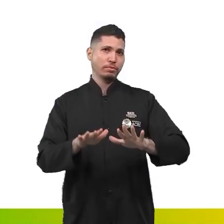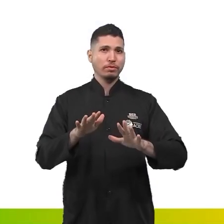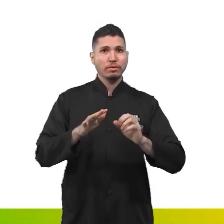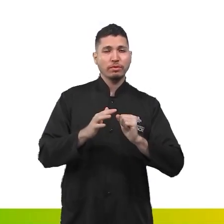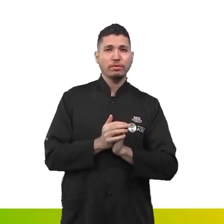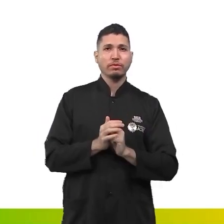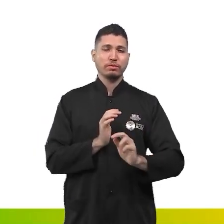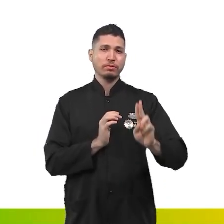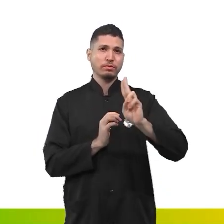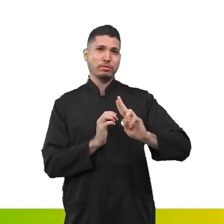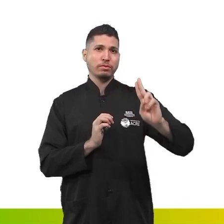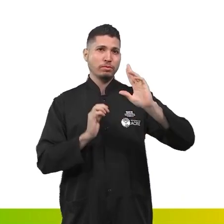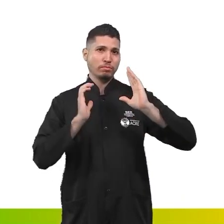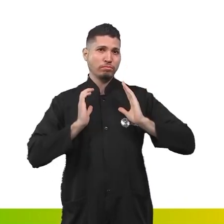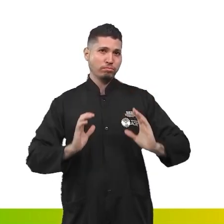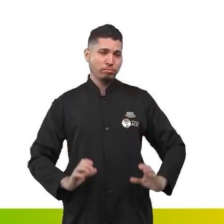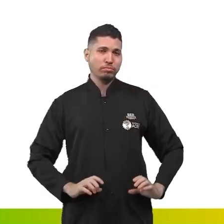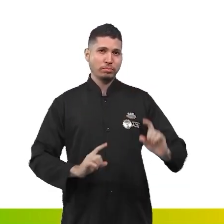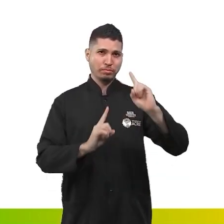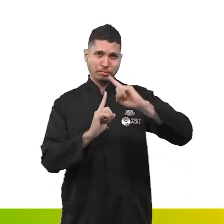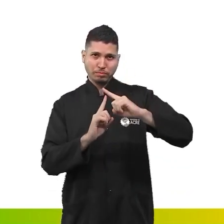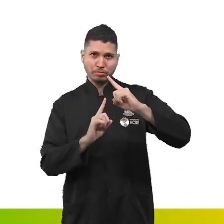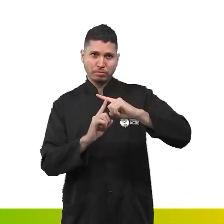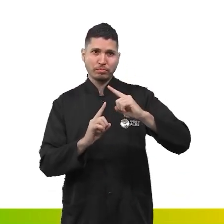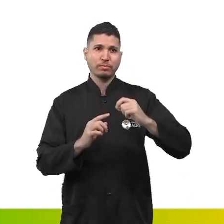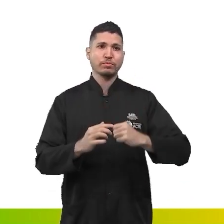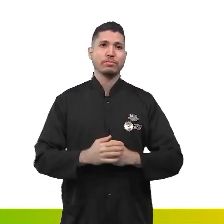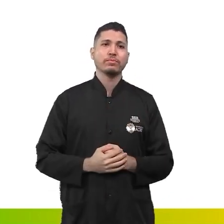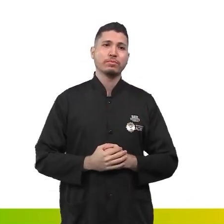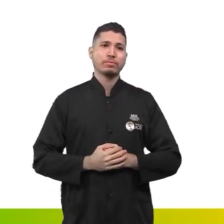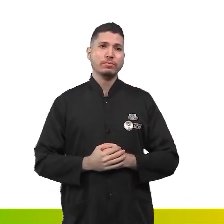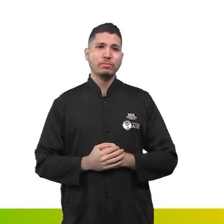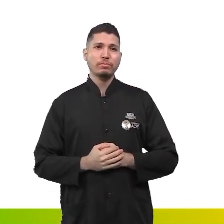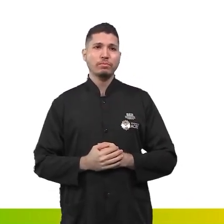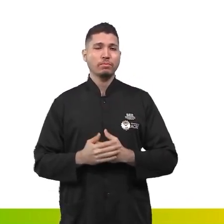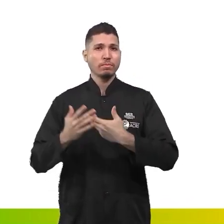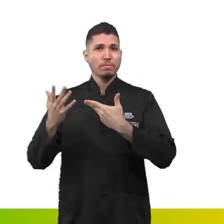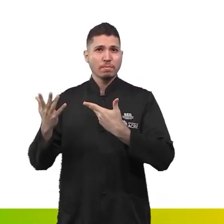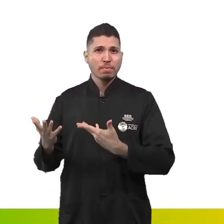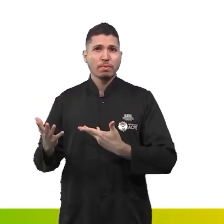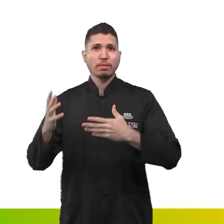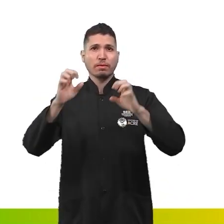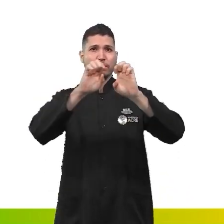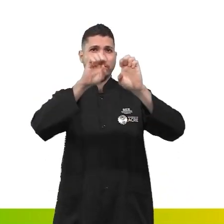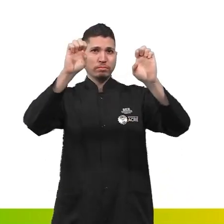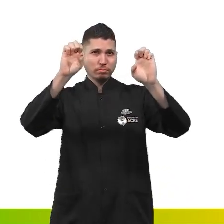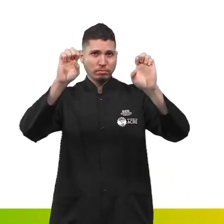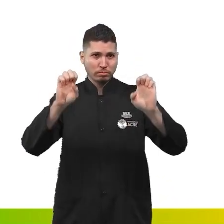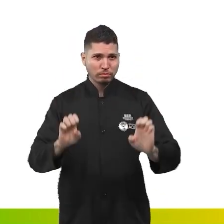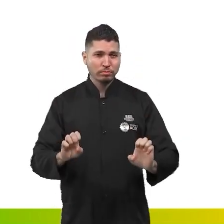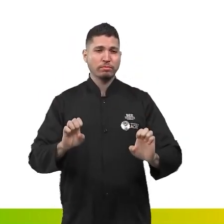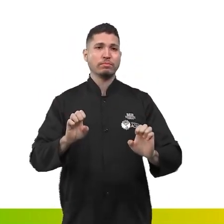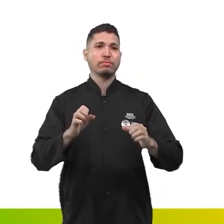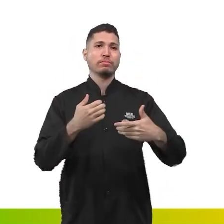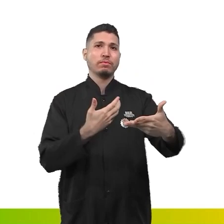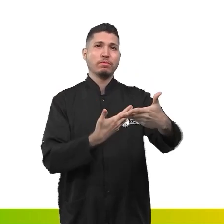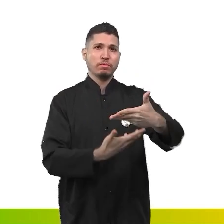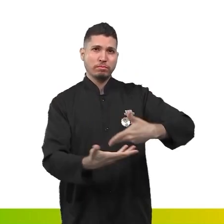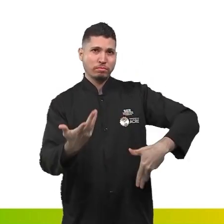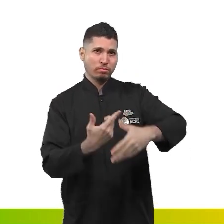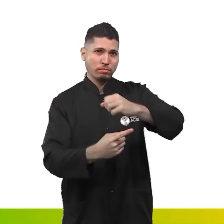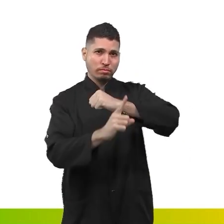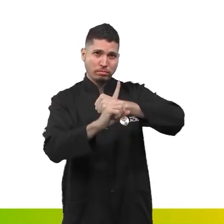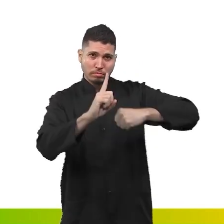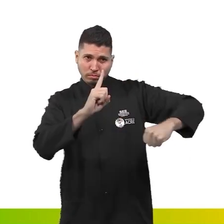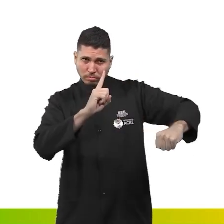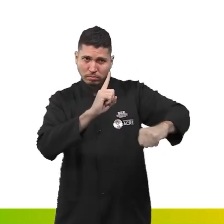podem visualizar agora um esqueminha. Eu tenho socialização, bem destacado aí no retângulo amarelo,